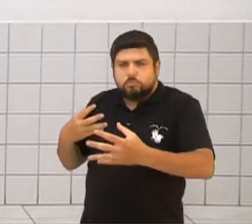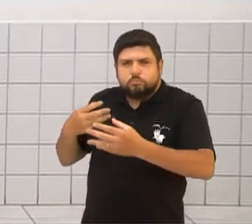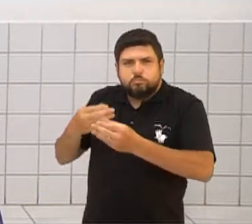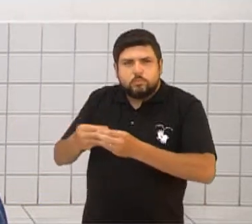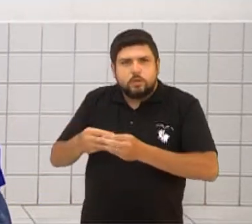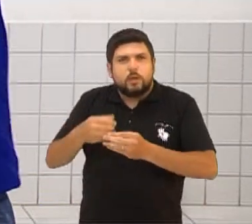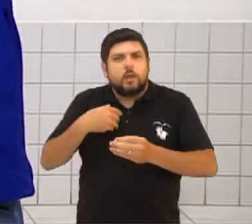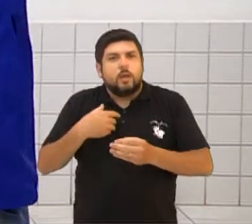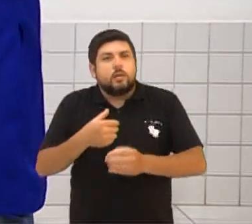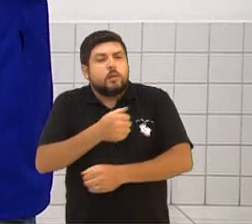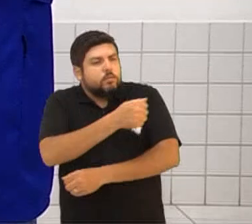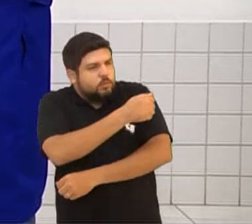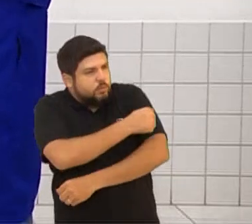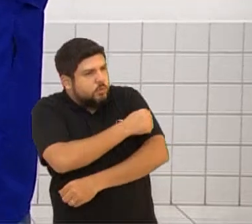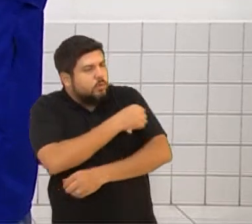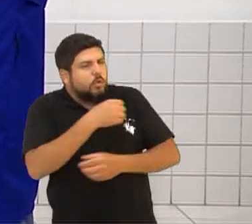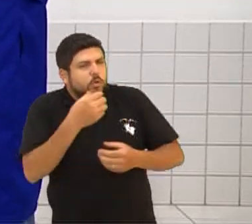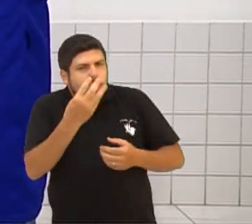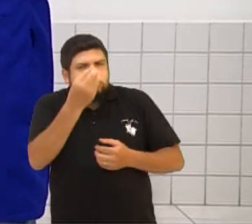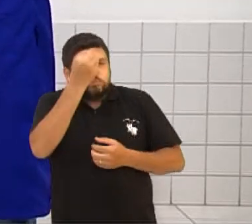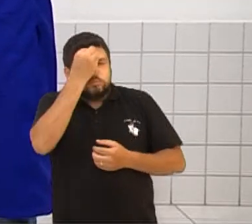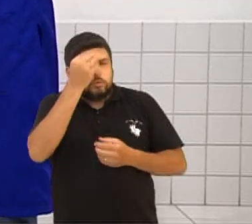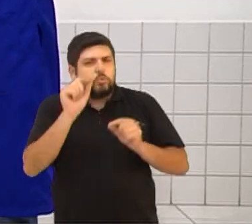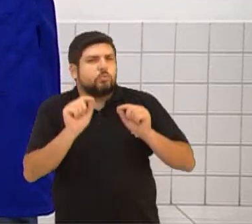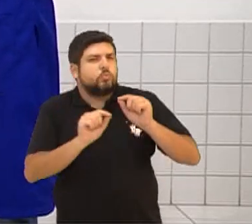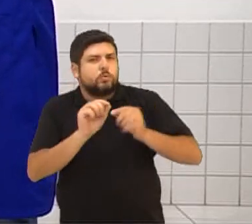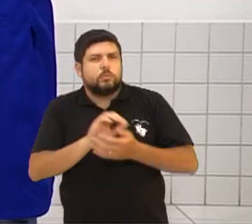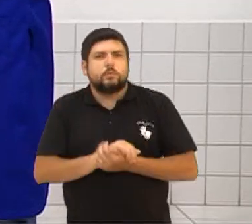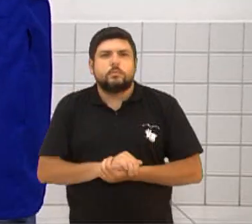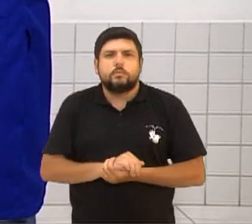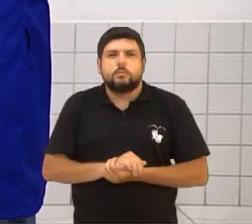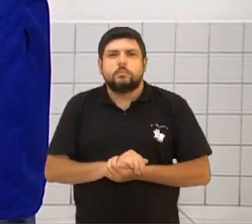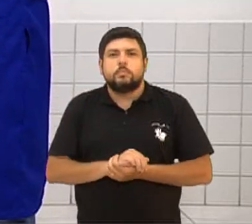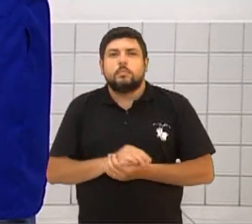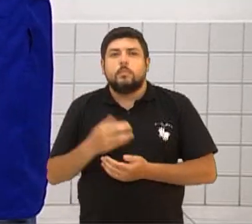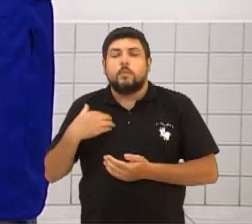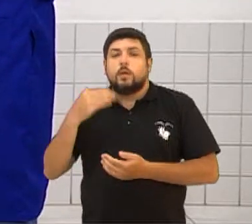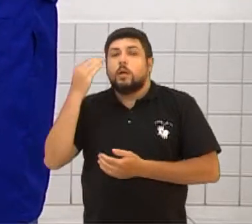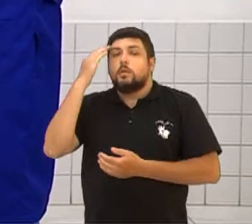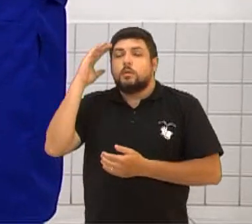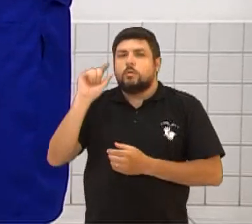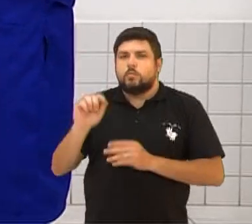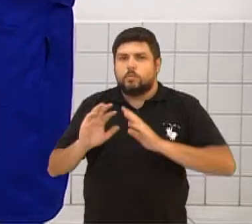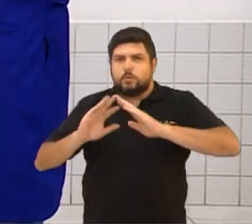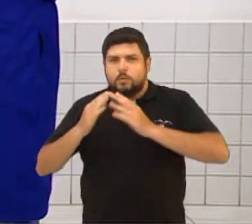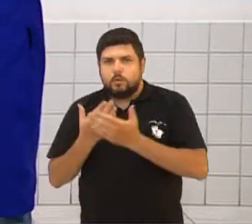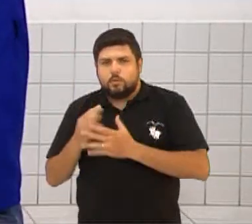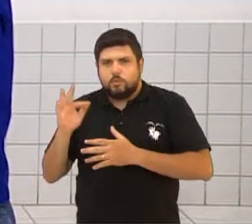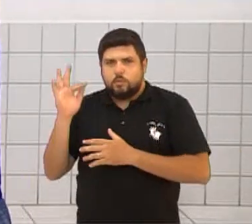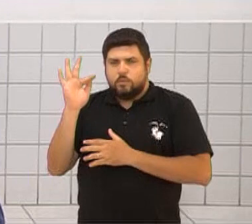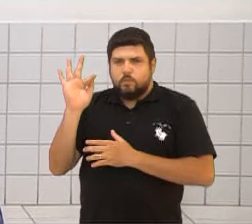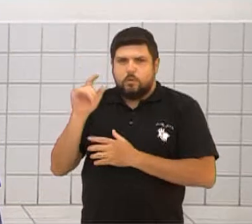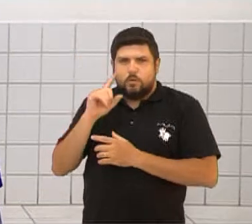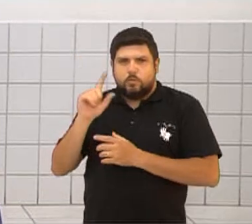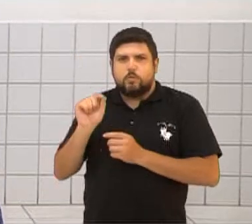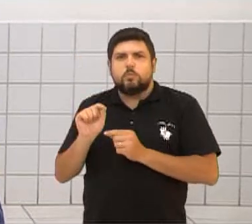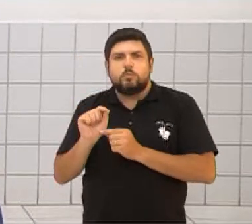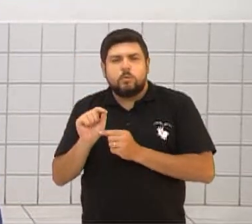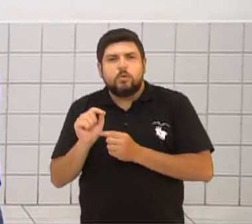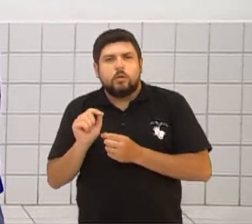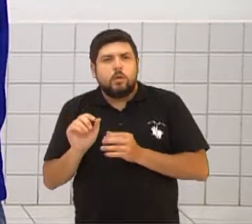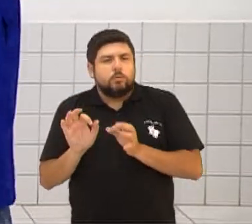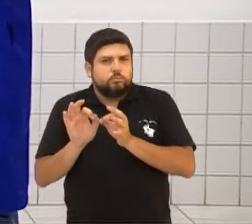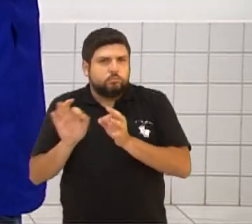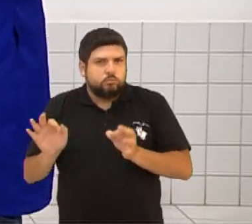assistindo a gente aí, o que tem que ficar da aula de hoje, então? Então, da aula de hoje, entender o quê? Que a escola de Frankfurt é um tema em si, nós batemos bastante